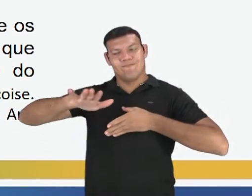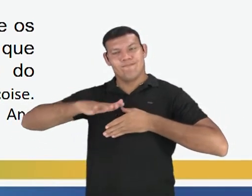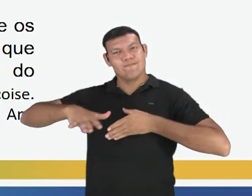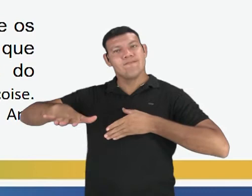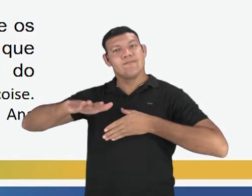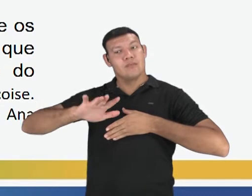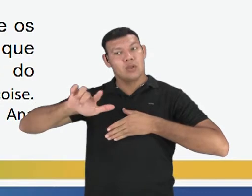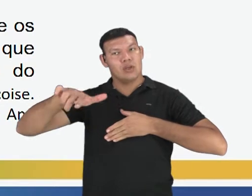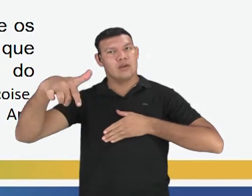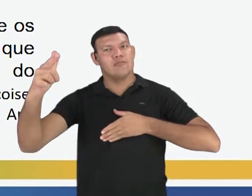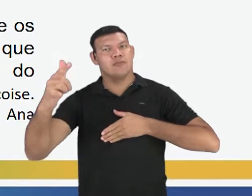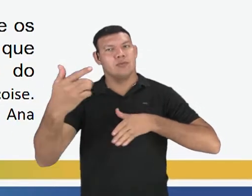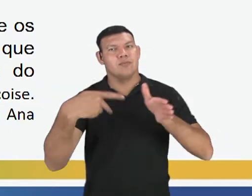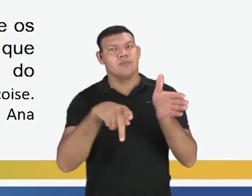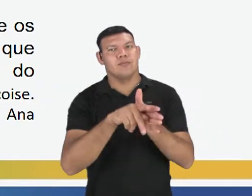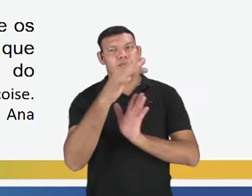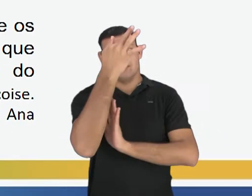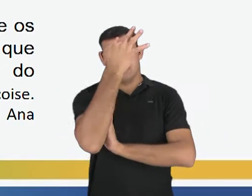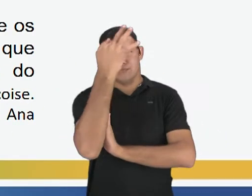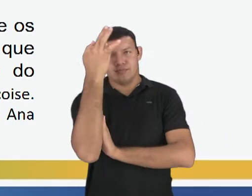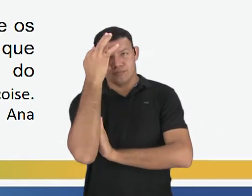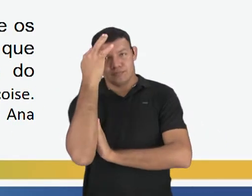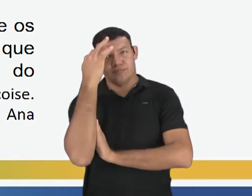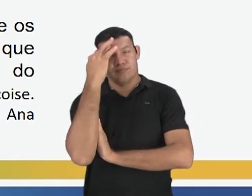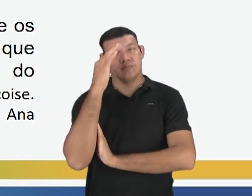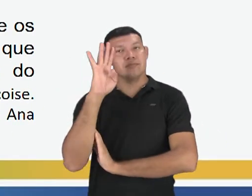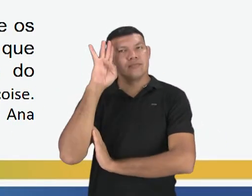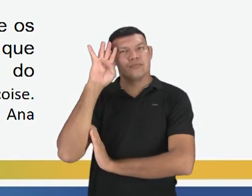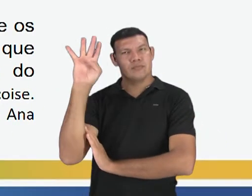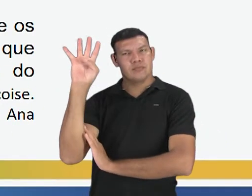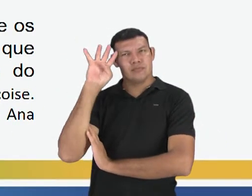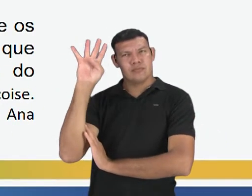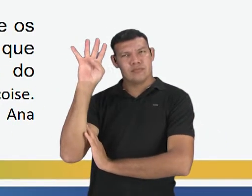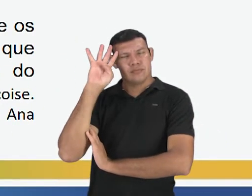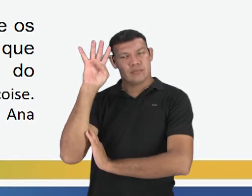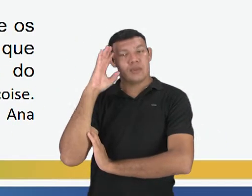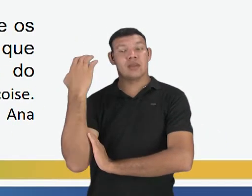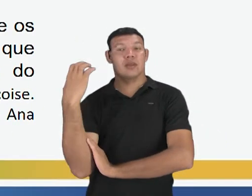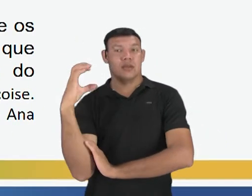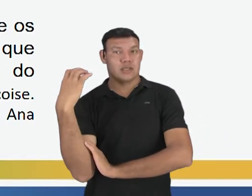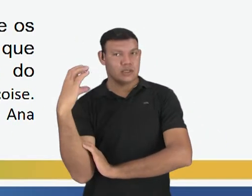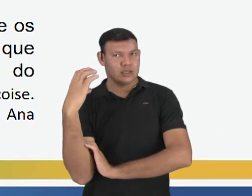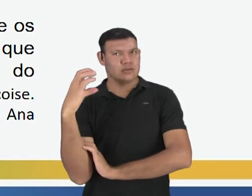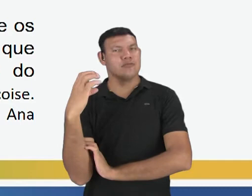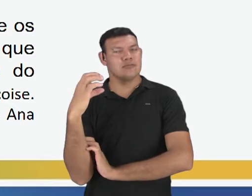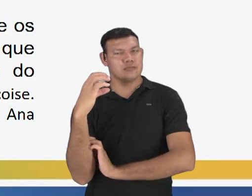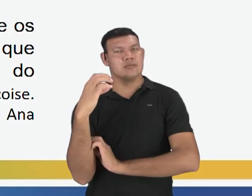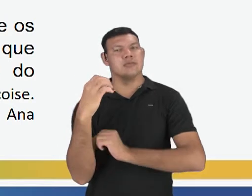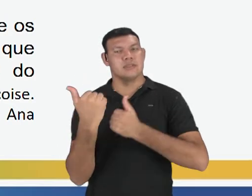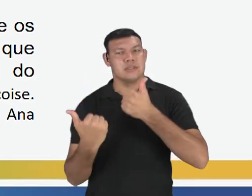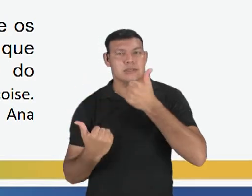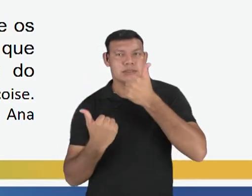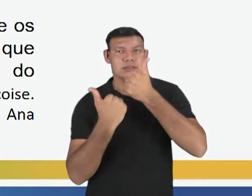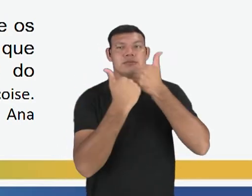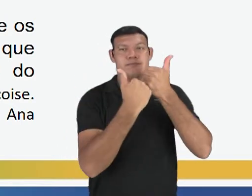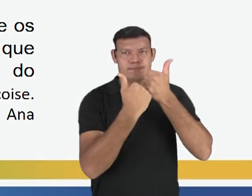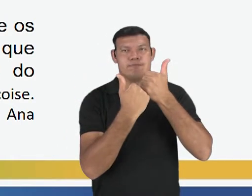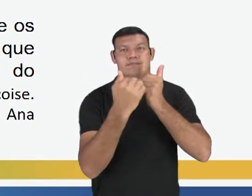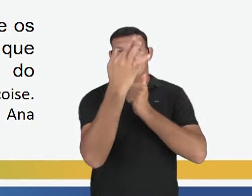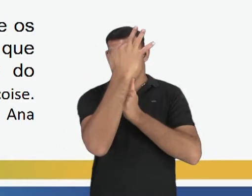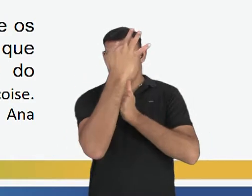da filosofia. Então, toda corrente científica vai se apoiar justamente nessa